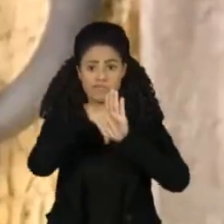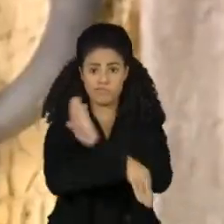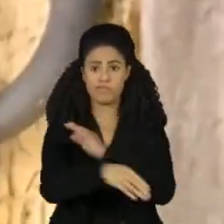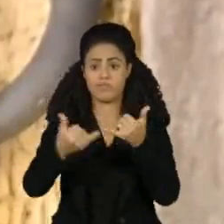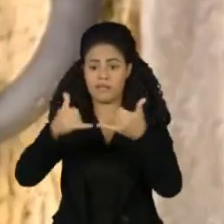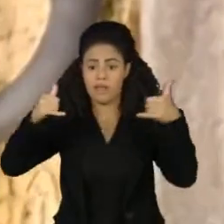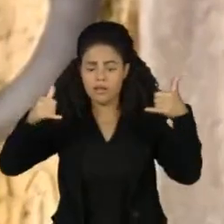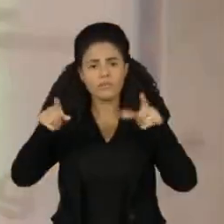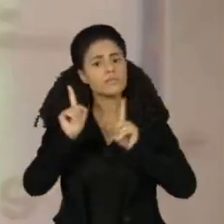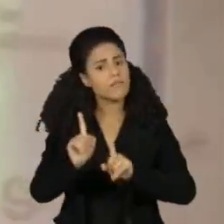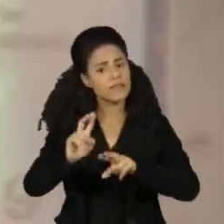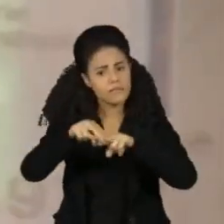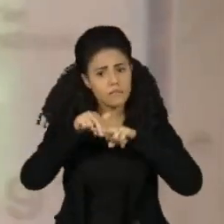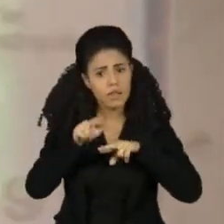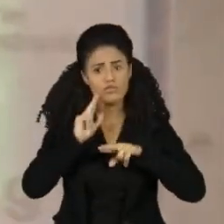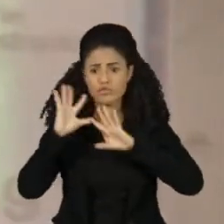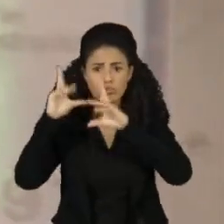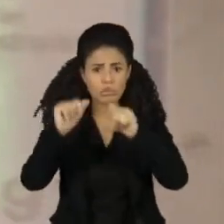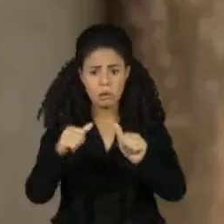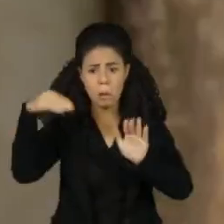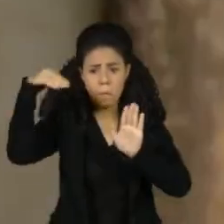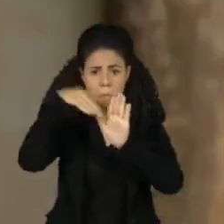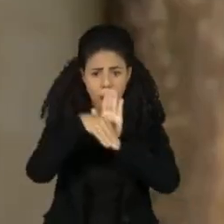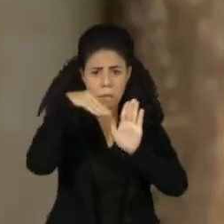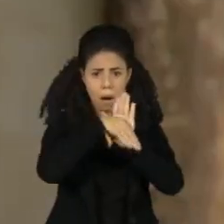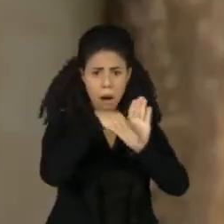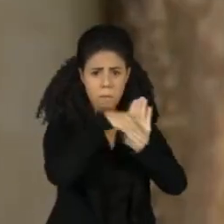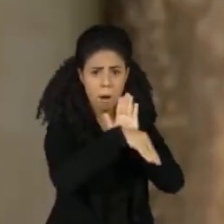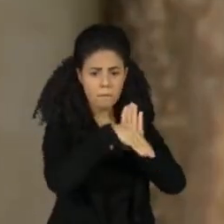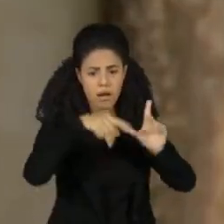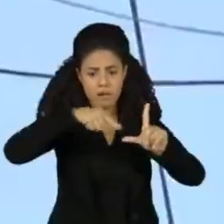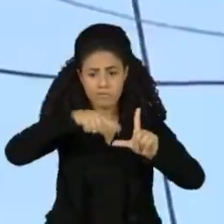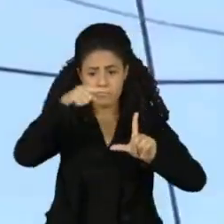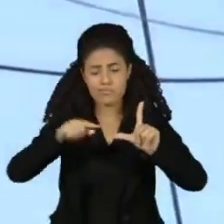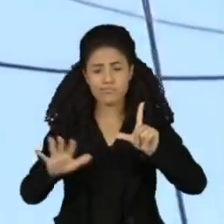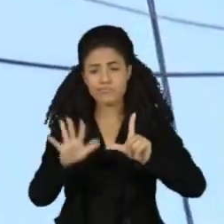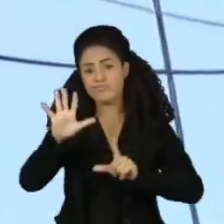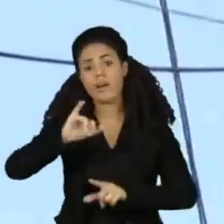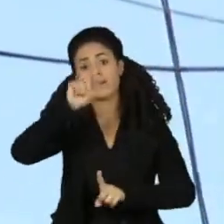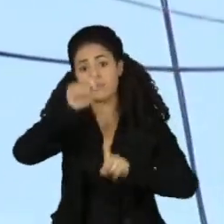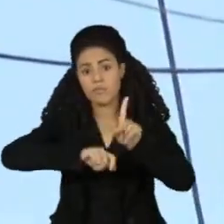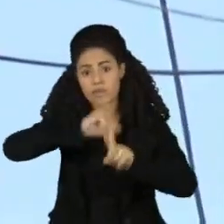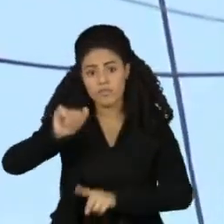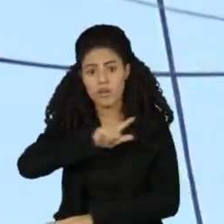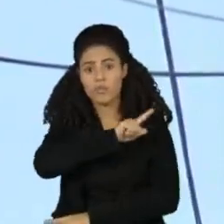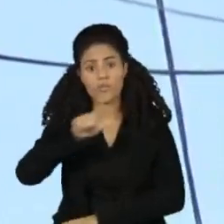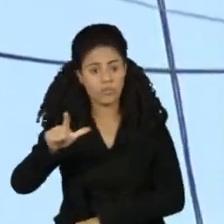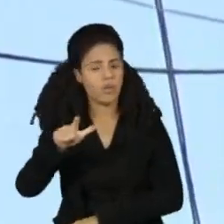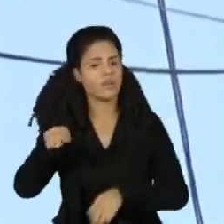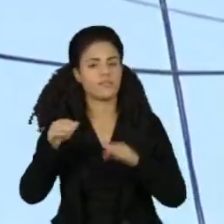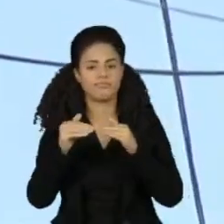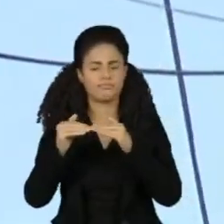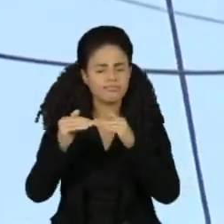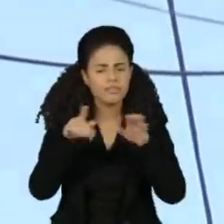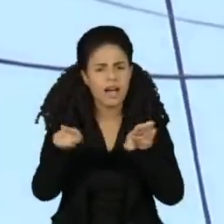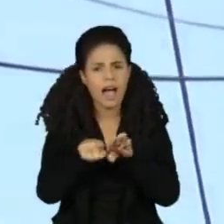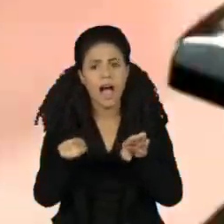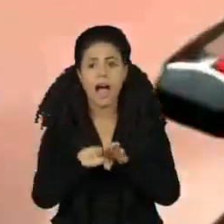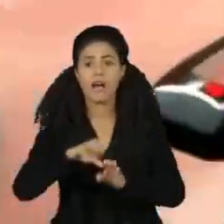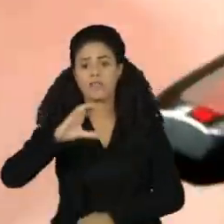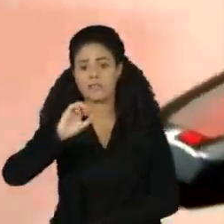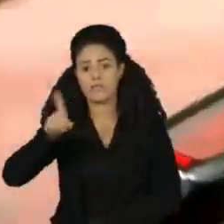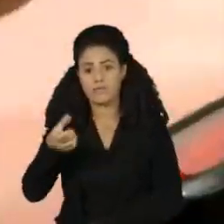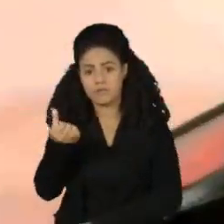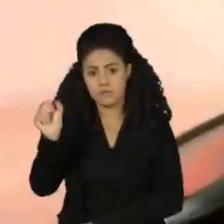luz. Por causa de todas essas quedas, a inflação oficial de julho voltou a ficar negativa. Foi a menor